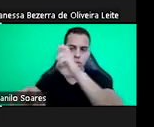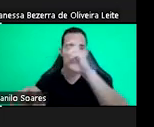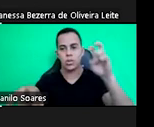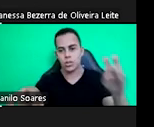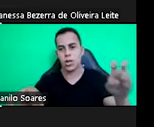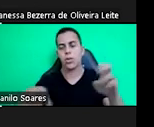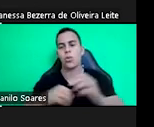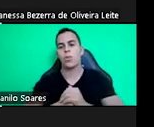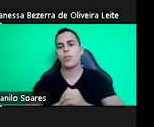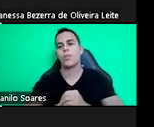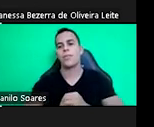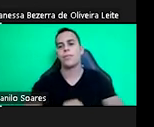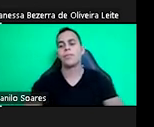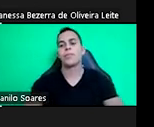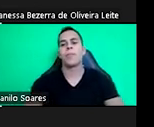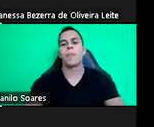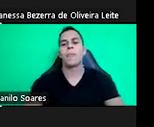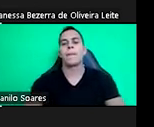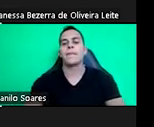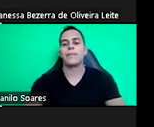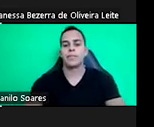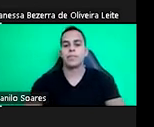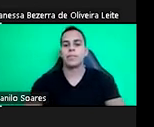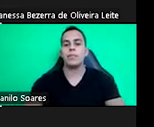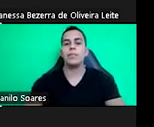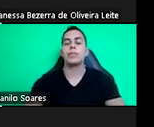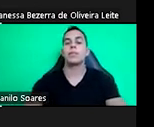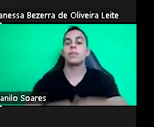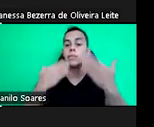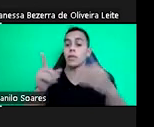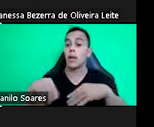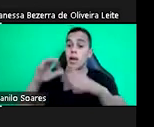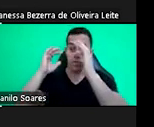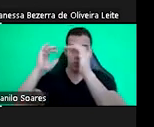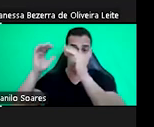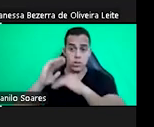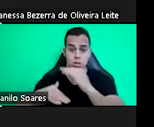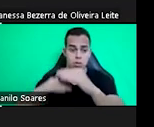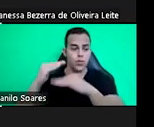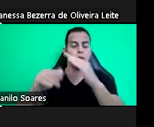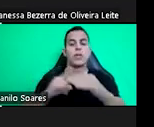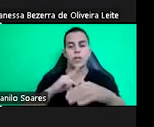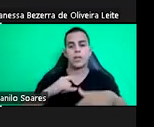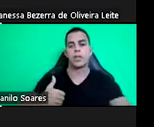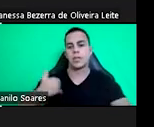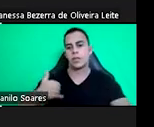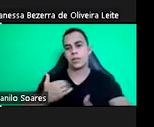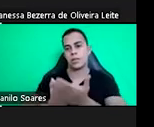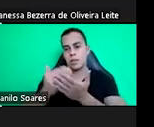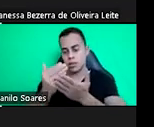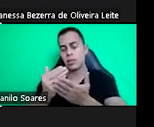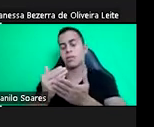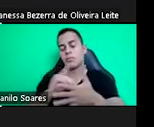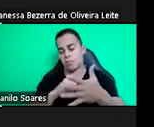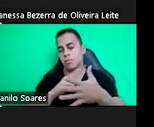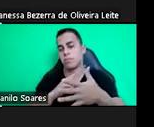hiperatividade e impulsividade. Como o TDAH é uma condição do neurodesenvolvimento, tem o critério de idade de início, então o indivíduo tem